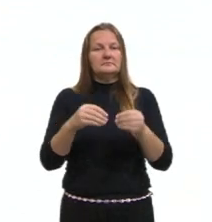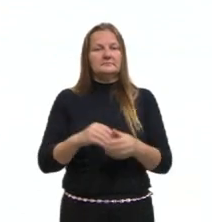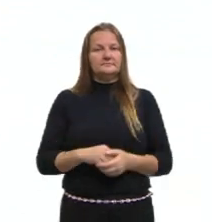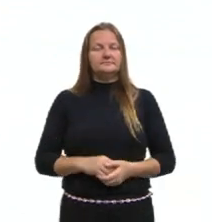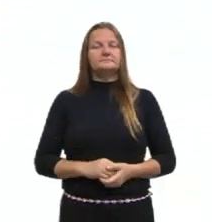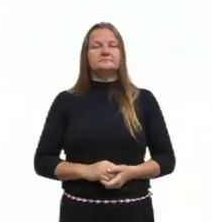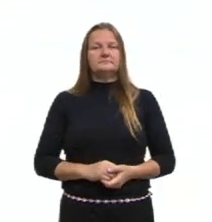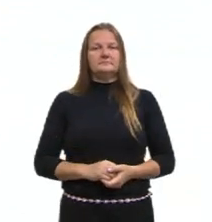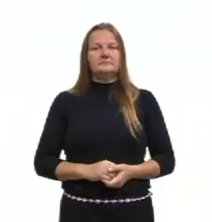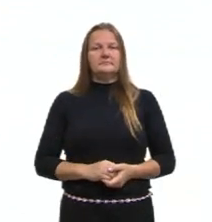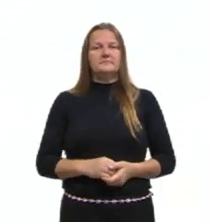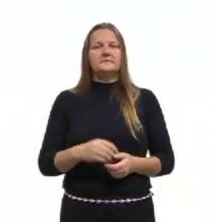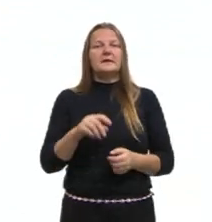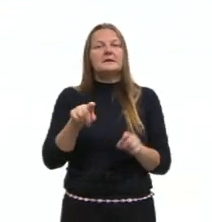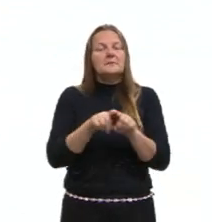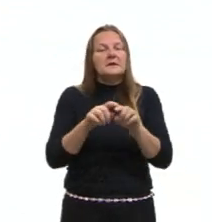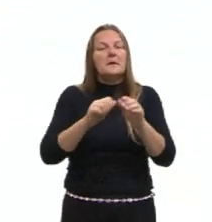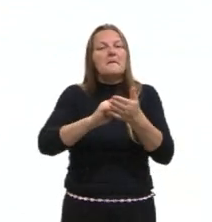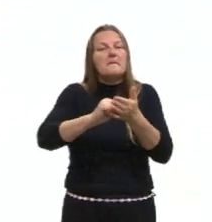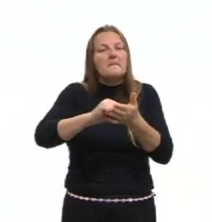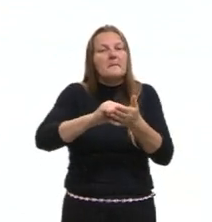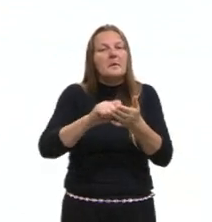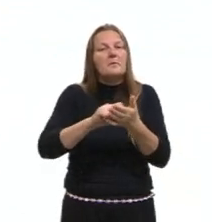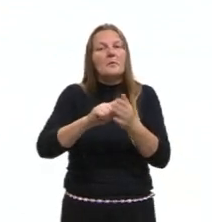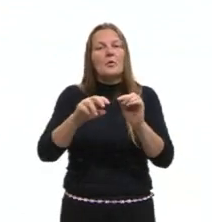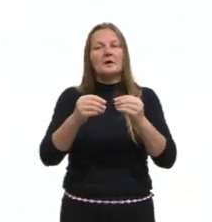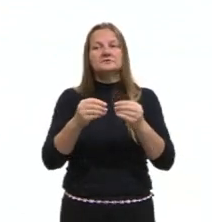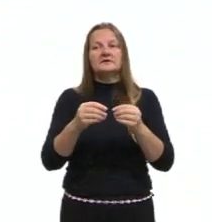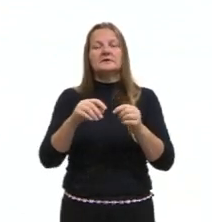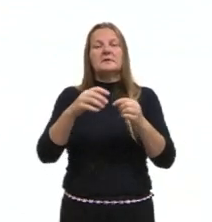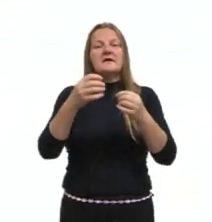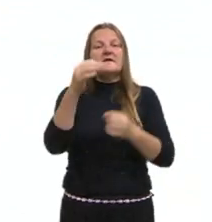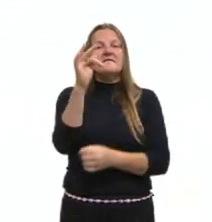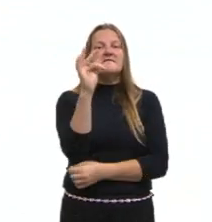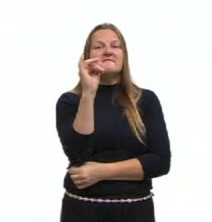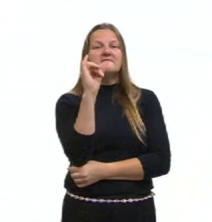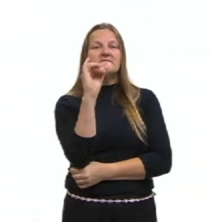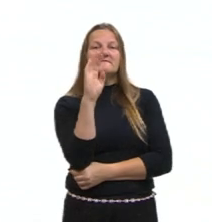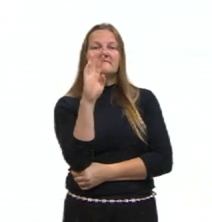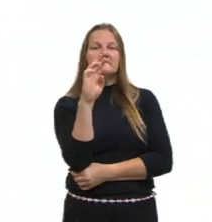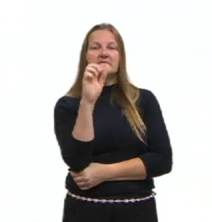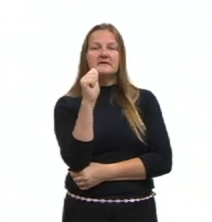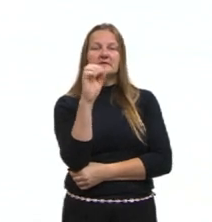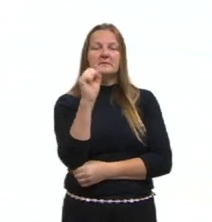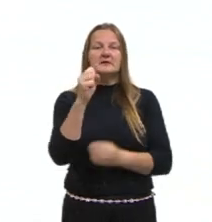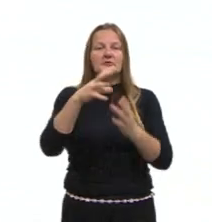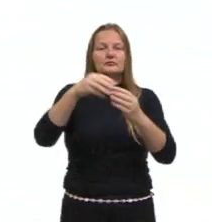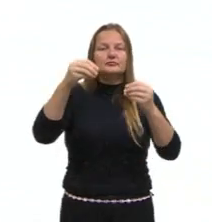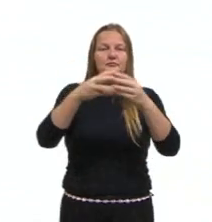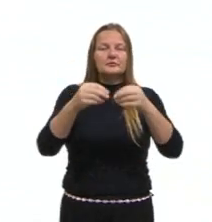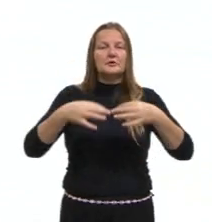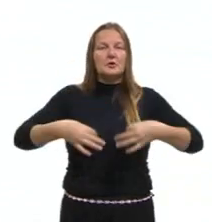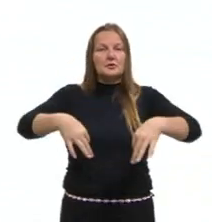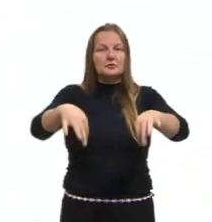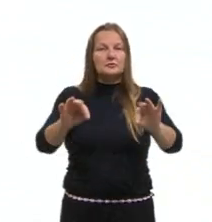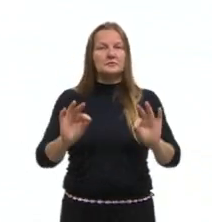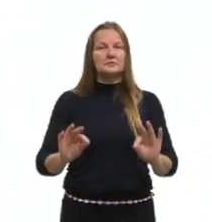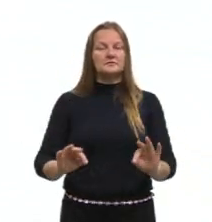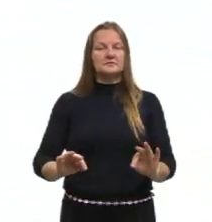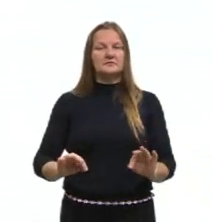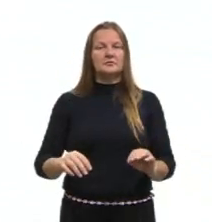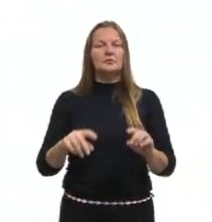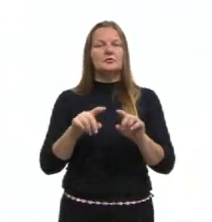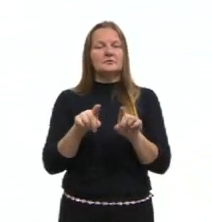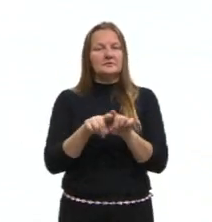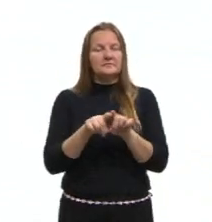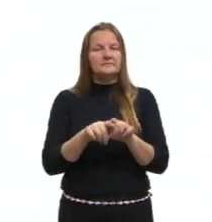a plástico mas também As borrachas e as fibras as fibras podem atrair as fibras têxteis né nossos tecidos sintéticos